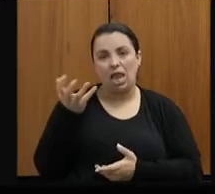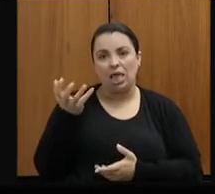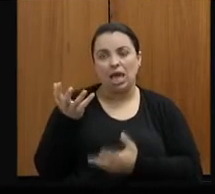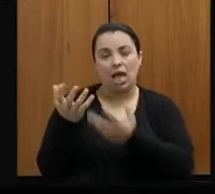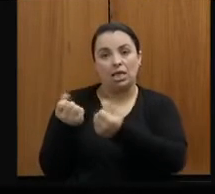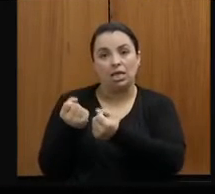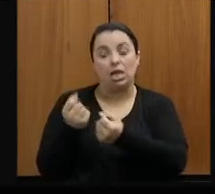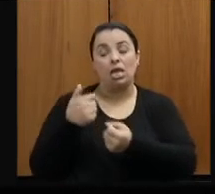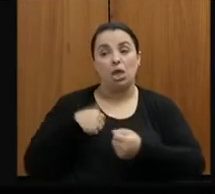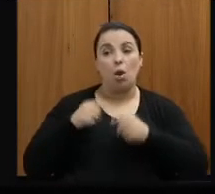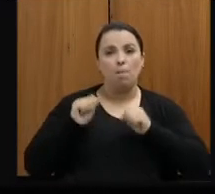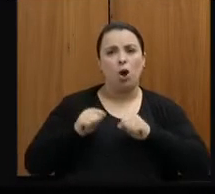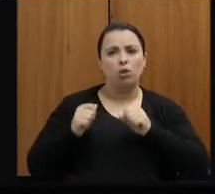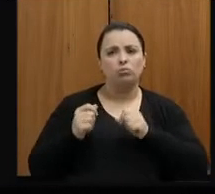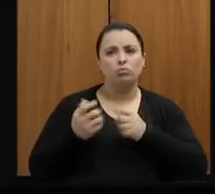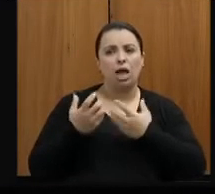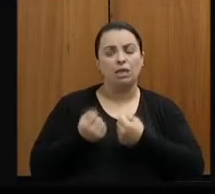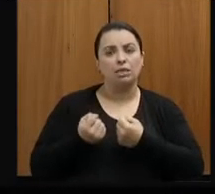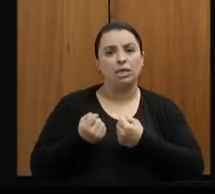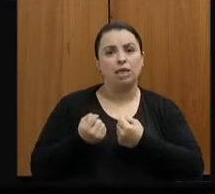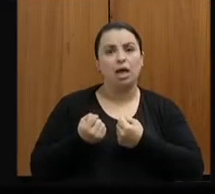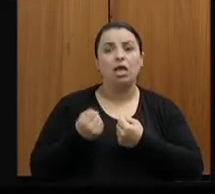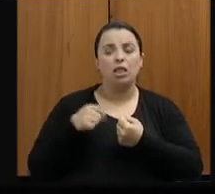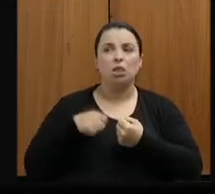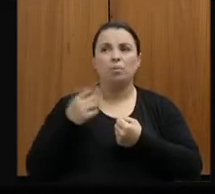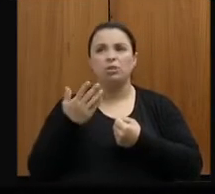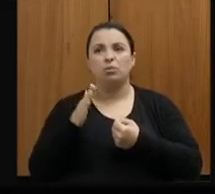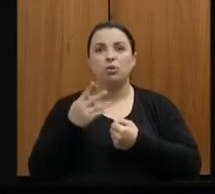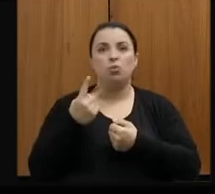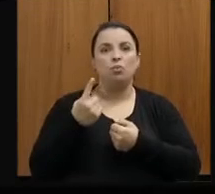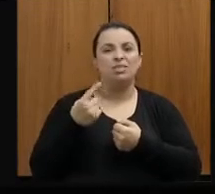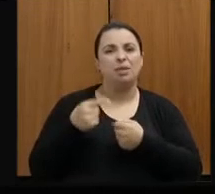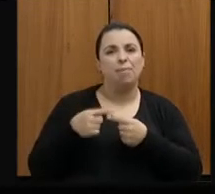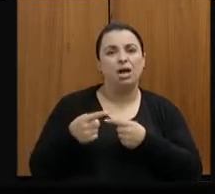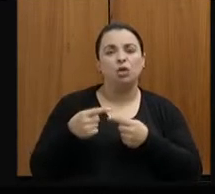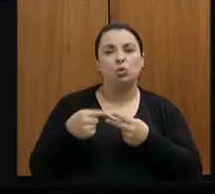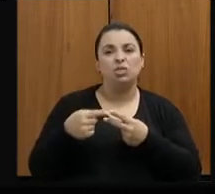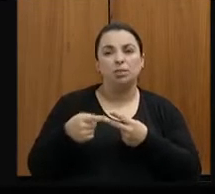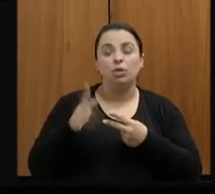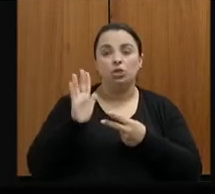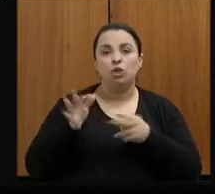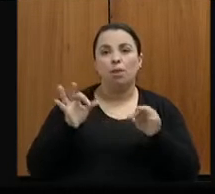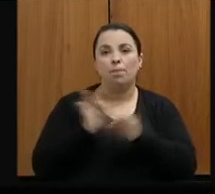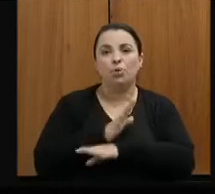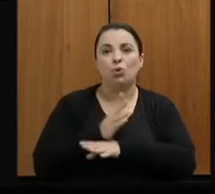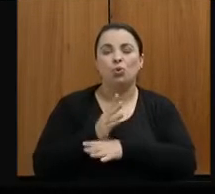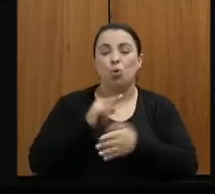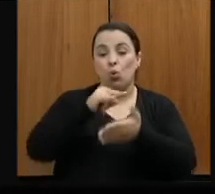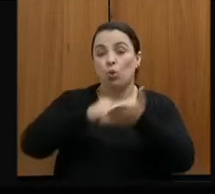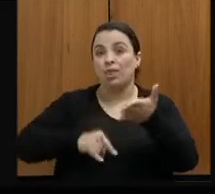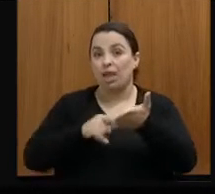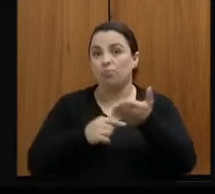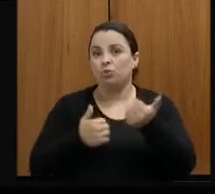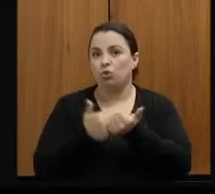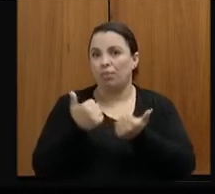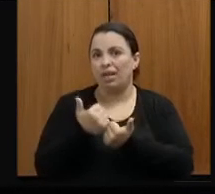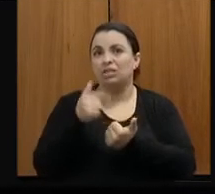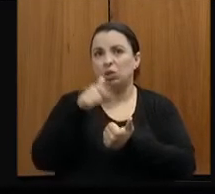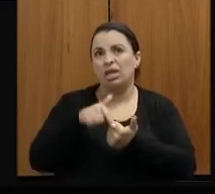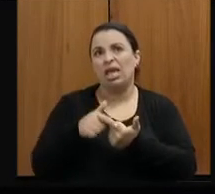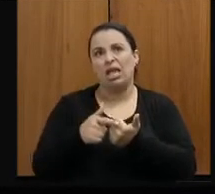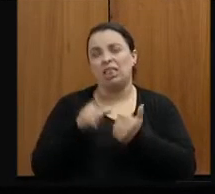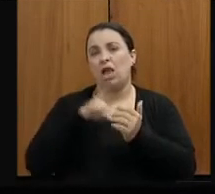adesão, a gente, em questão de uma semana, duas semanas, no máximo, a gente já viabiliza o termo de cooperação, porque ele é um termo de cooperação padrão,